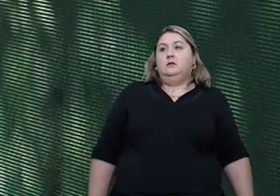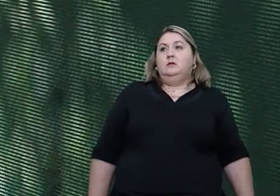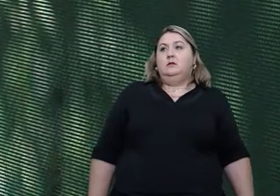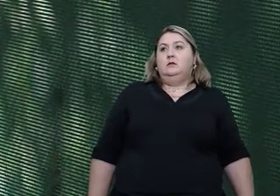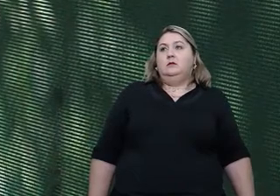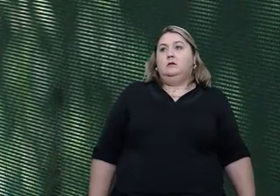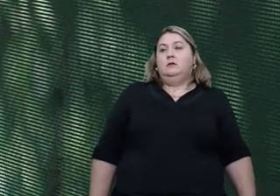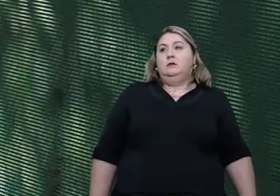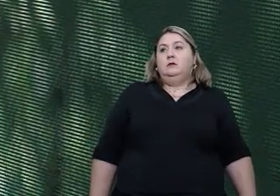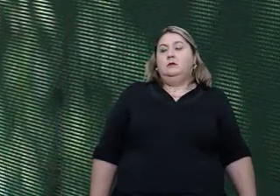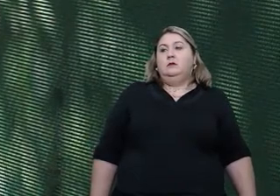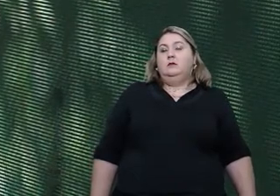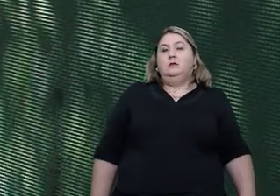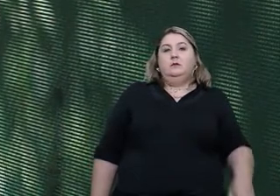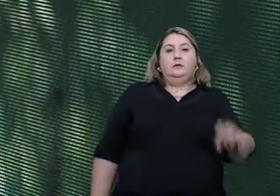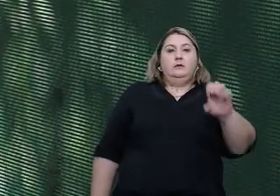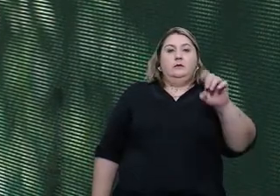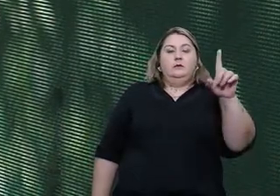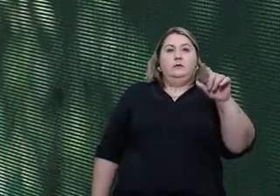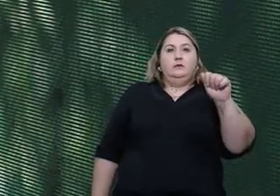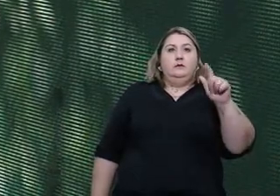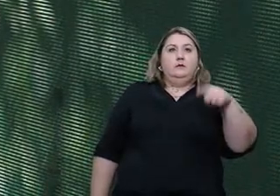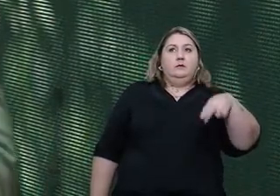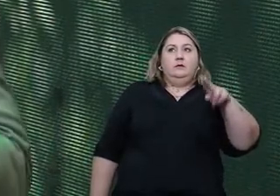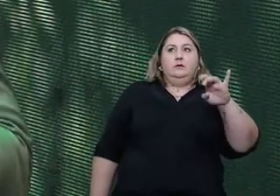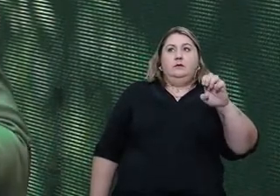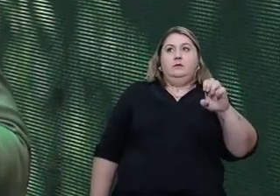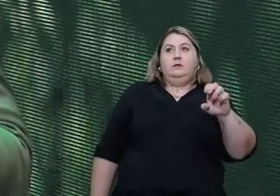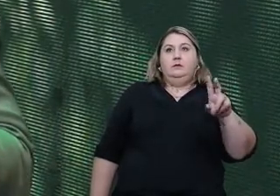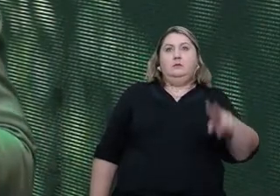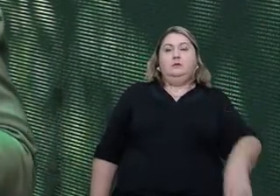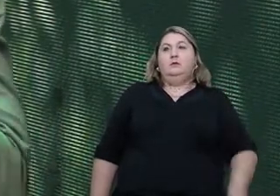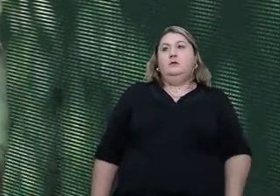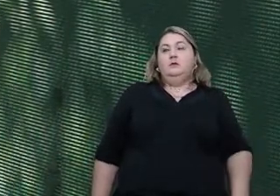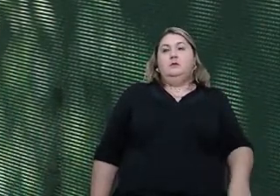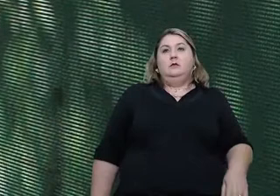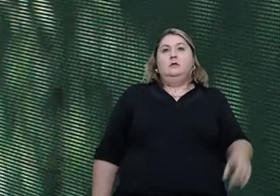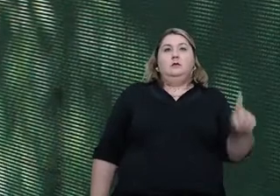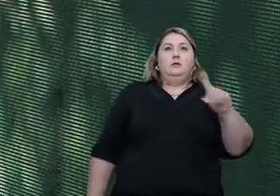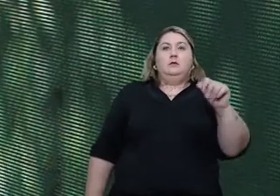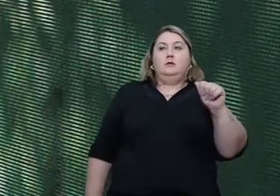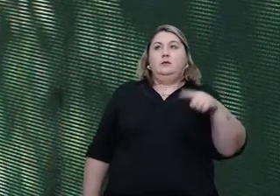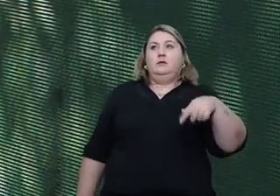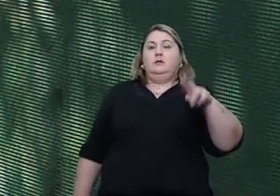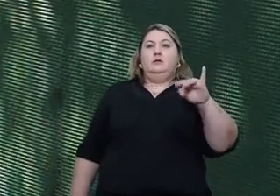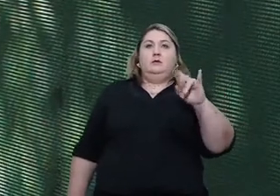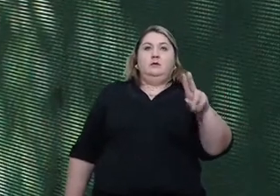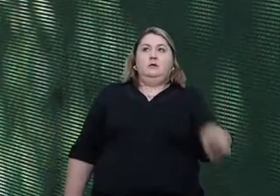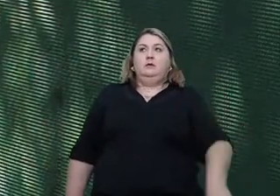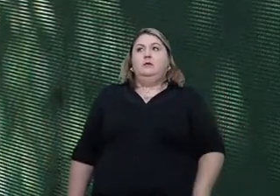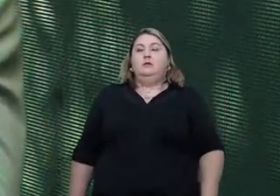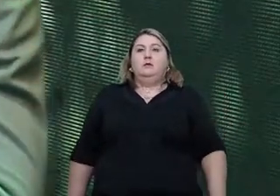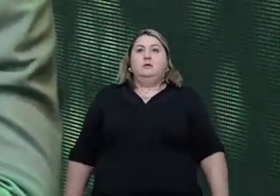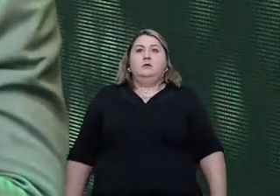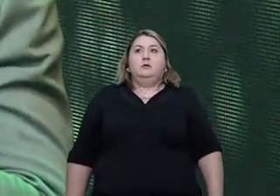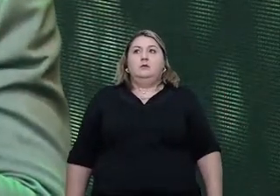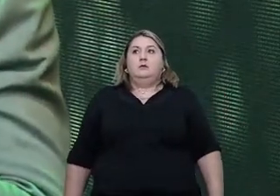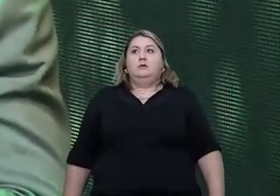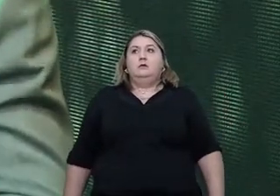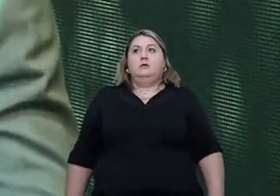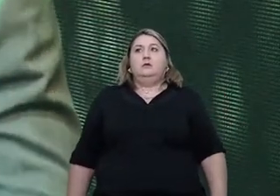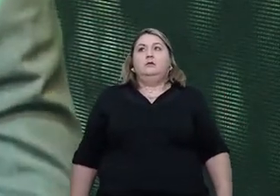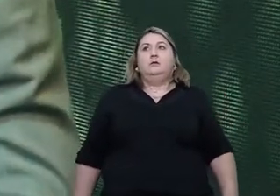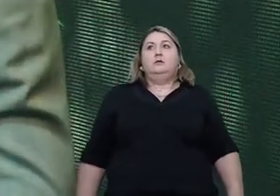O Edailton pediu Zaqueu. Ah, do Zaqueu. Isso. Vamos fazer? Vamos lá? Peraí.